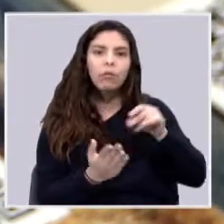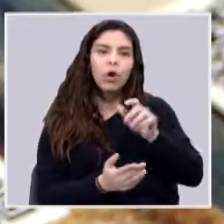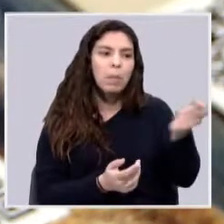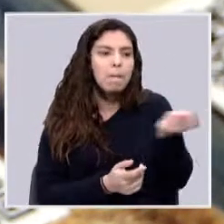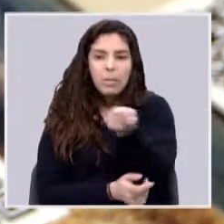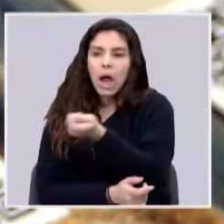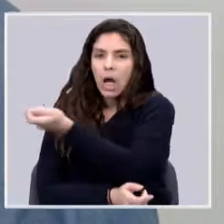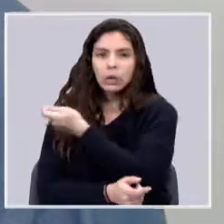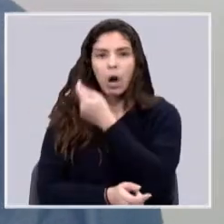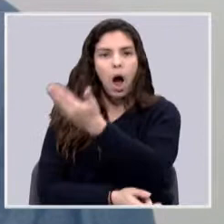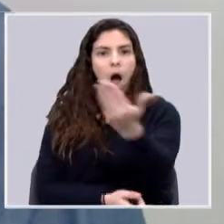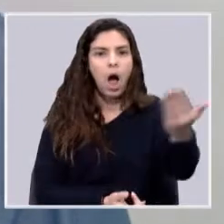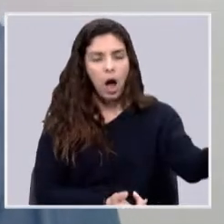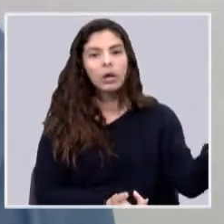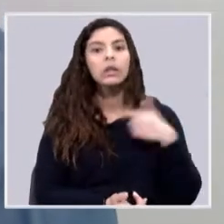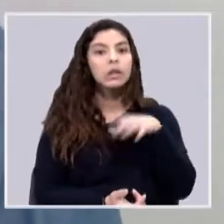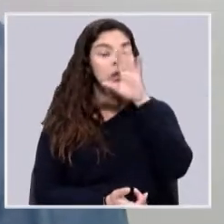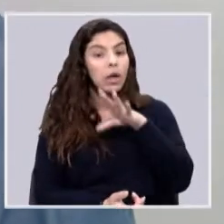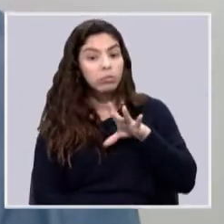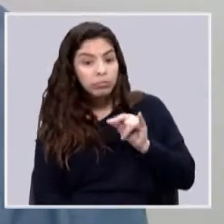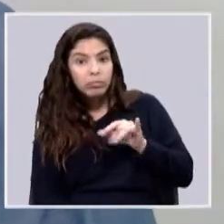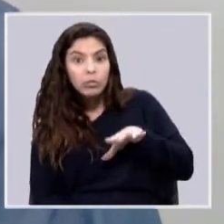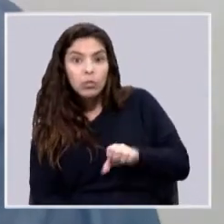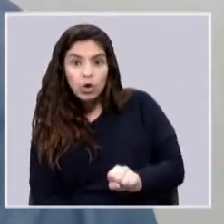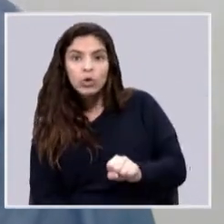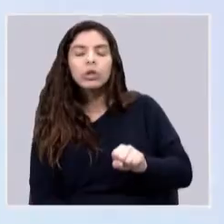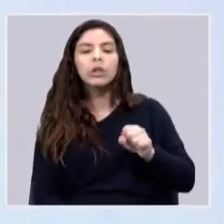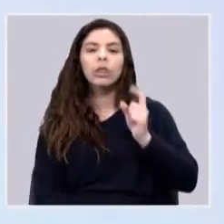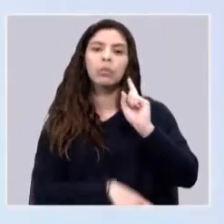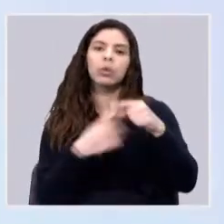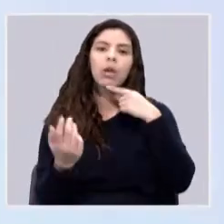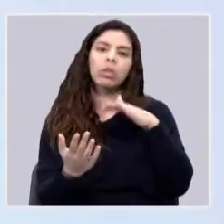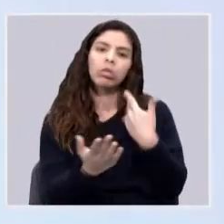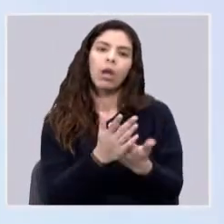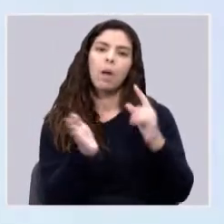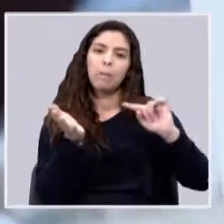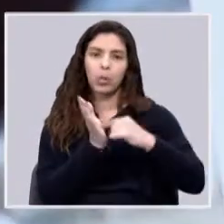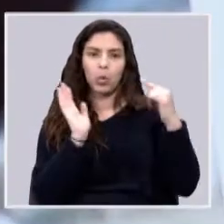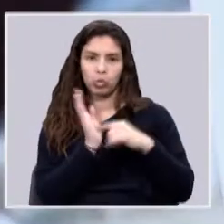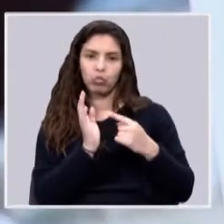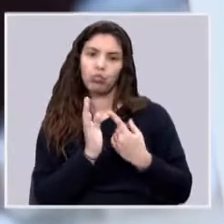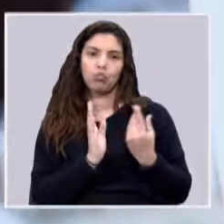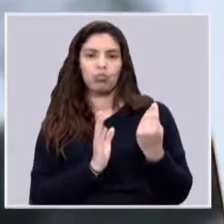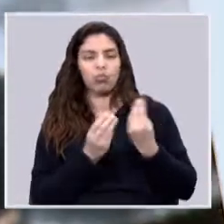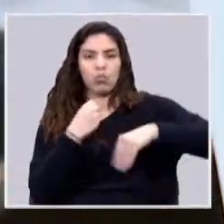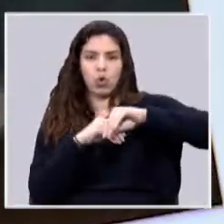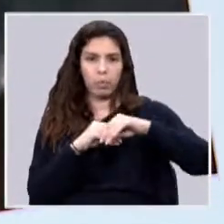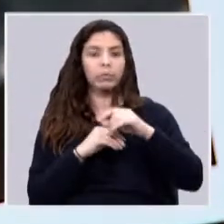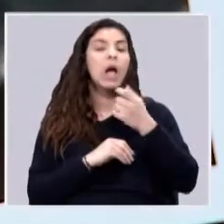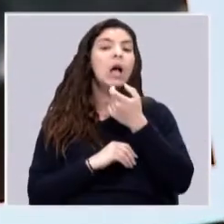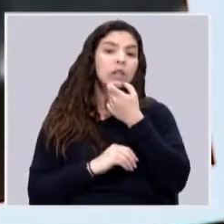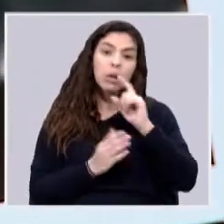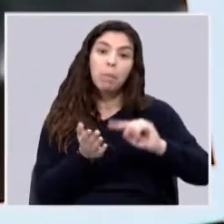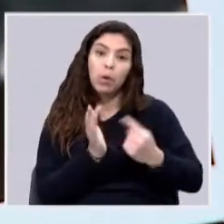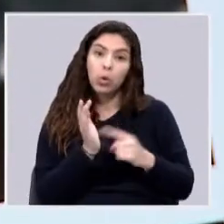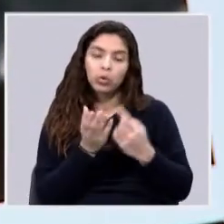paisagem na proximidade. Se o leitor for até ao lugar, ele detecta que ele está naquele lugar e dá-lhe uma pontuação por essa ida lá. Há